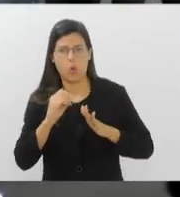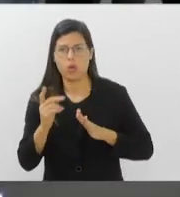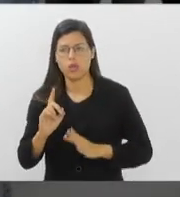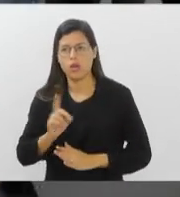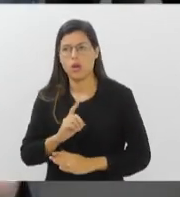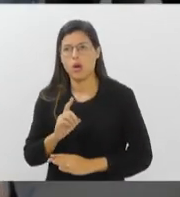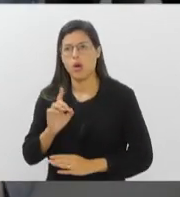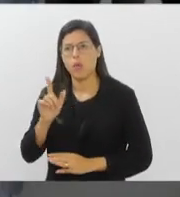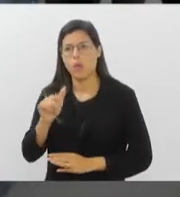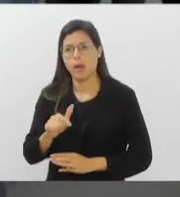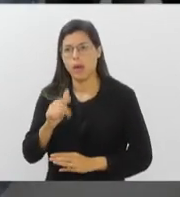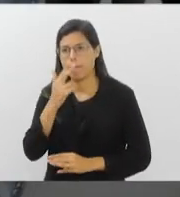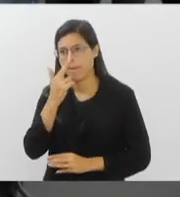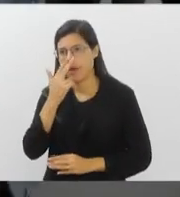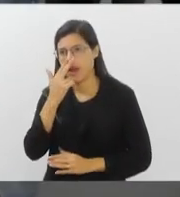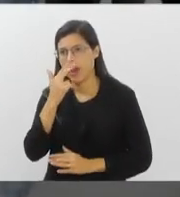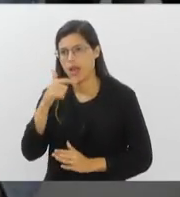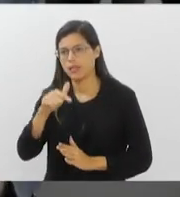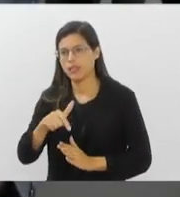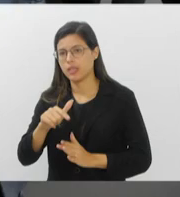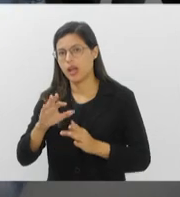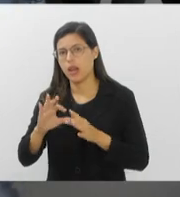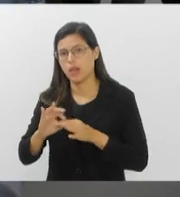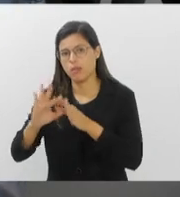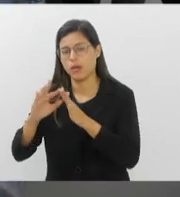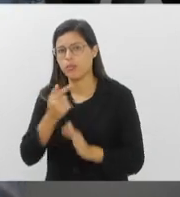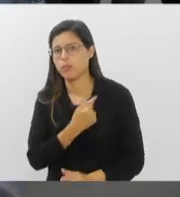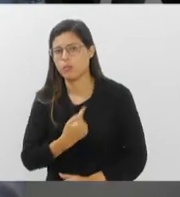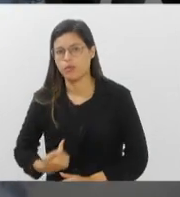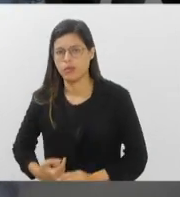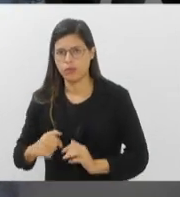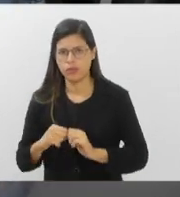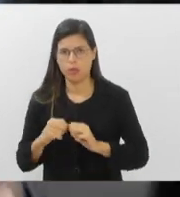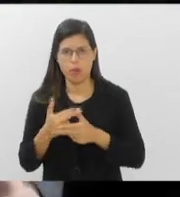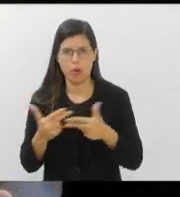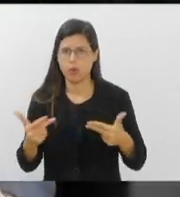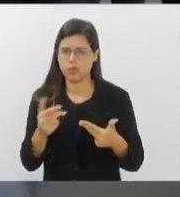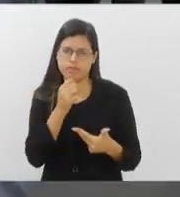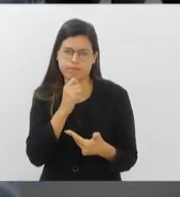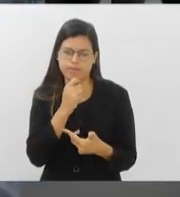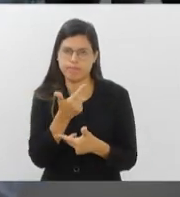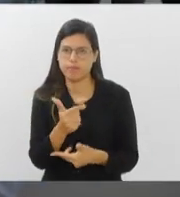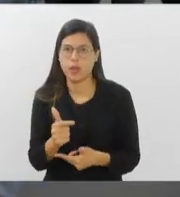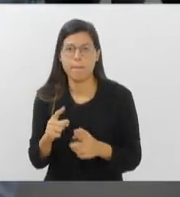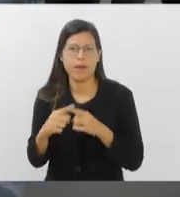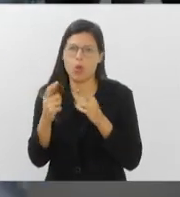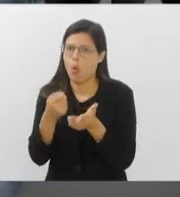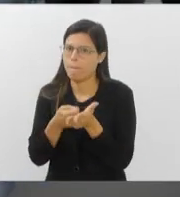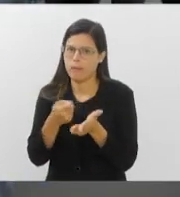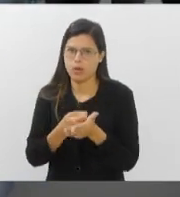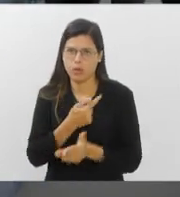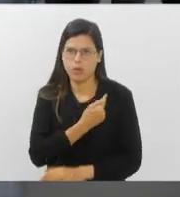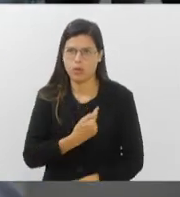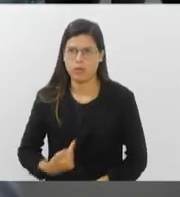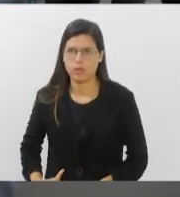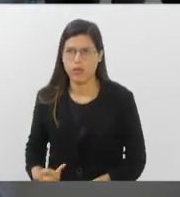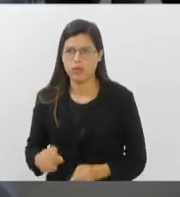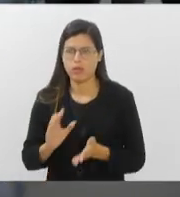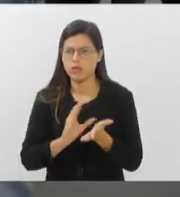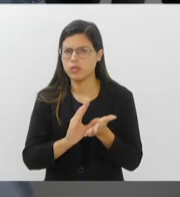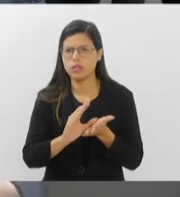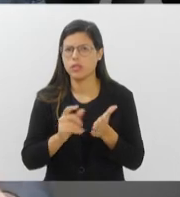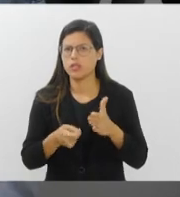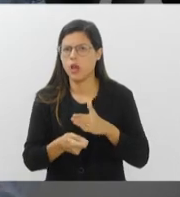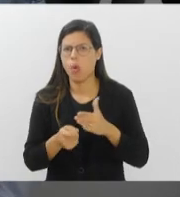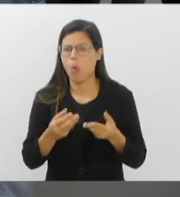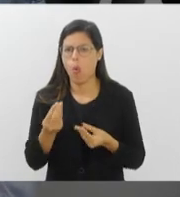uma prerrogativa do governo fazer algo que atualmente ele não tem. Mas ele não obriga o governo. E ele se financia como? Se financia